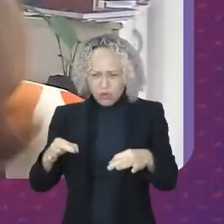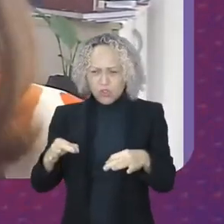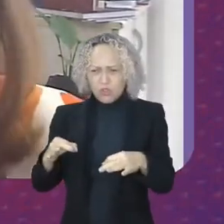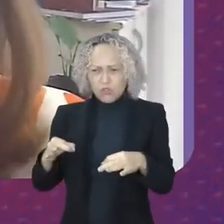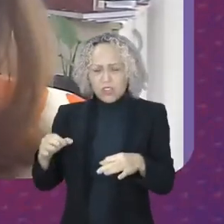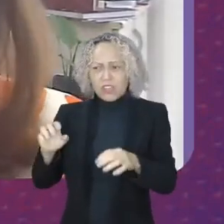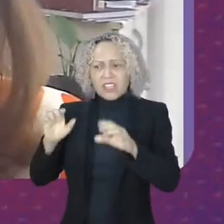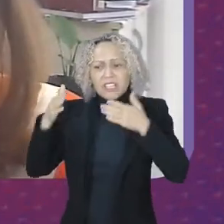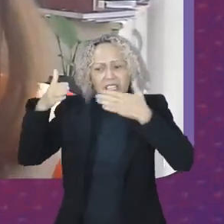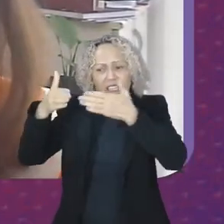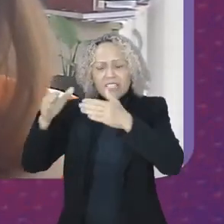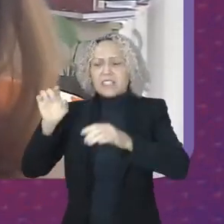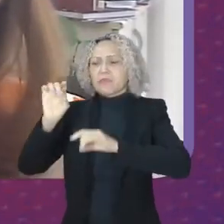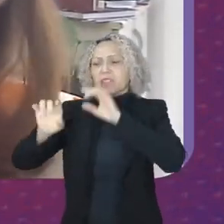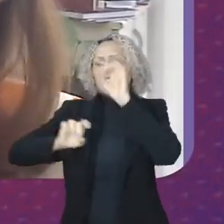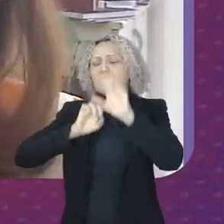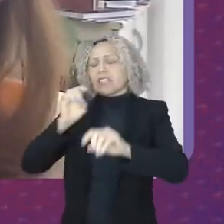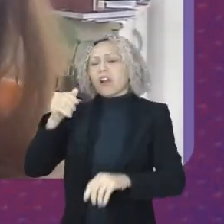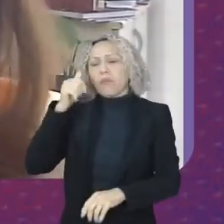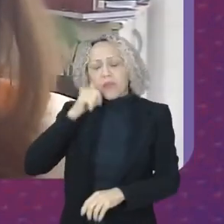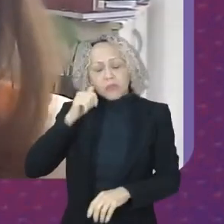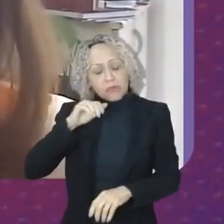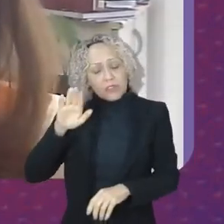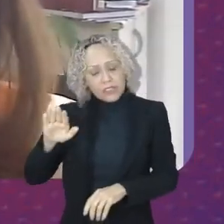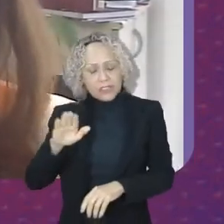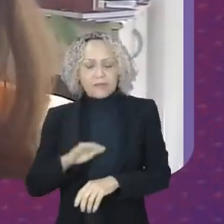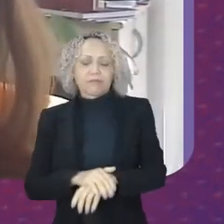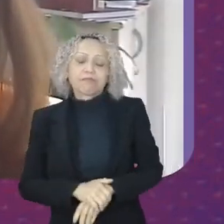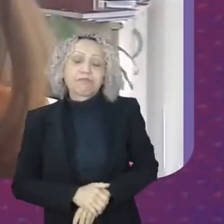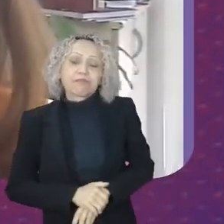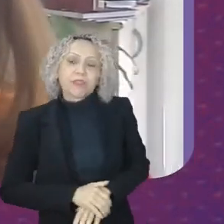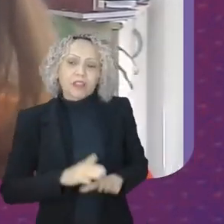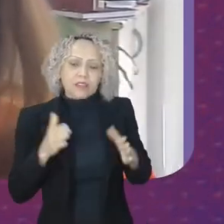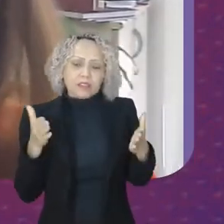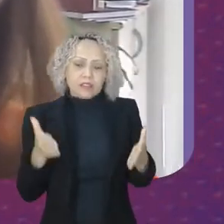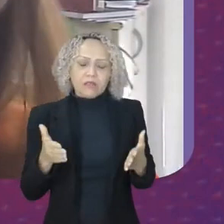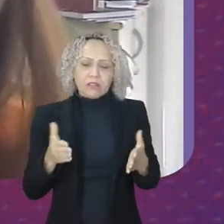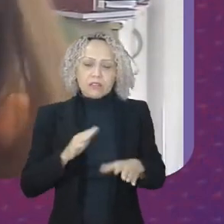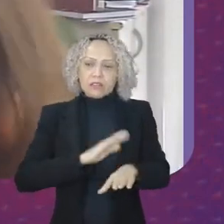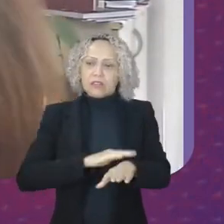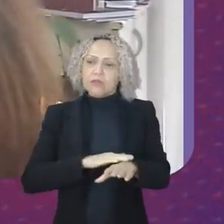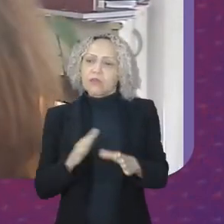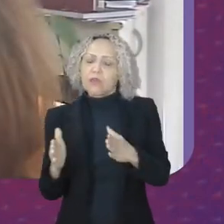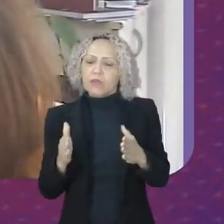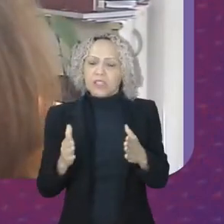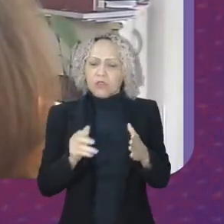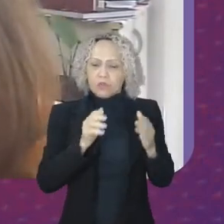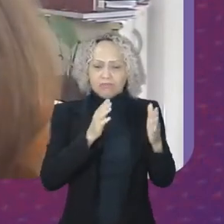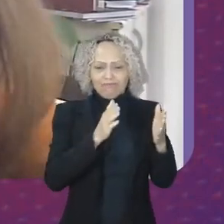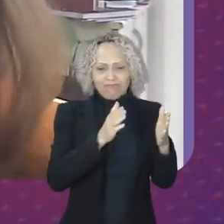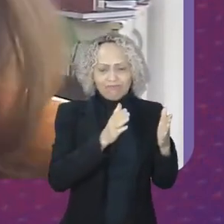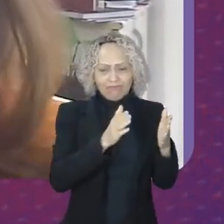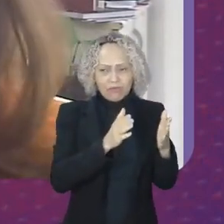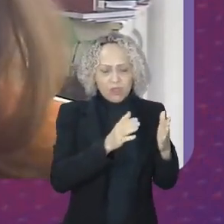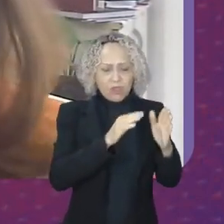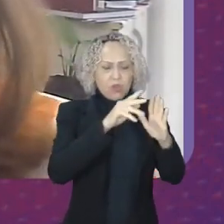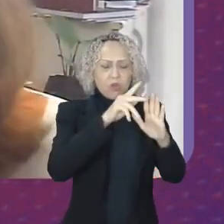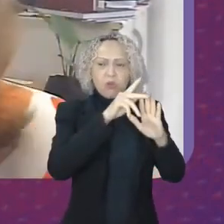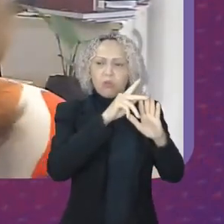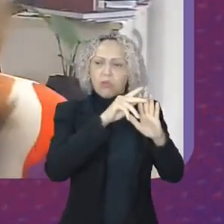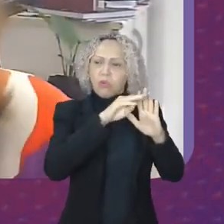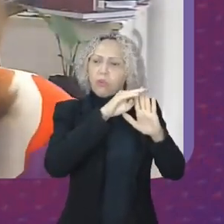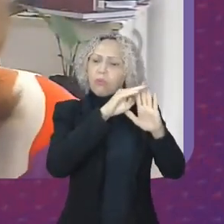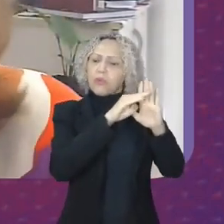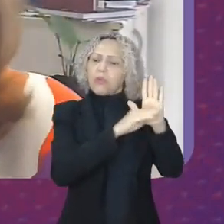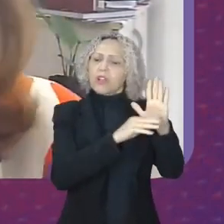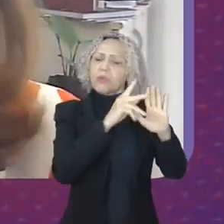nesse sentido, eu não quero tratar especificamente de cada um dos 3 programas que a gente